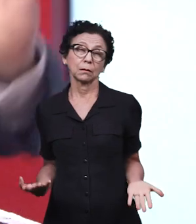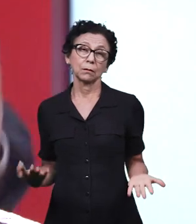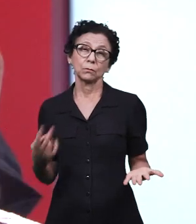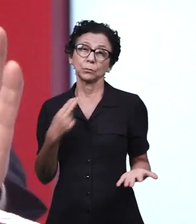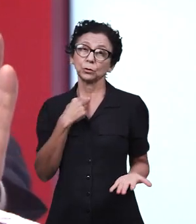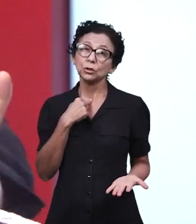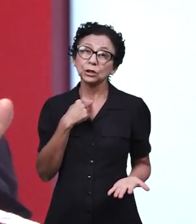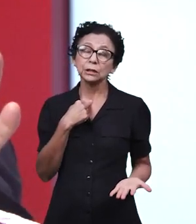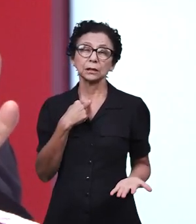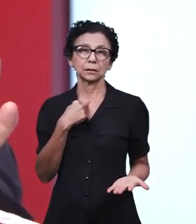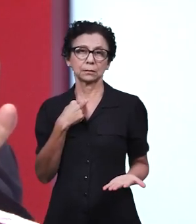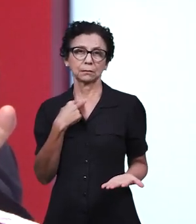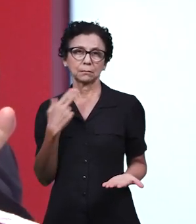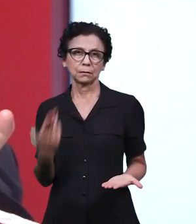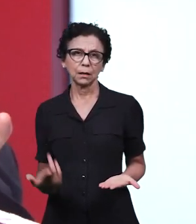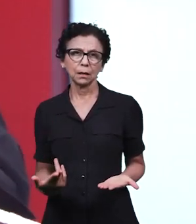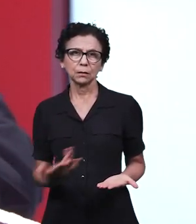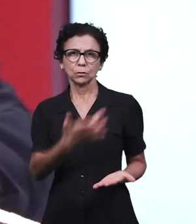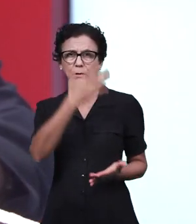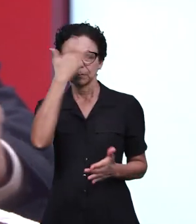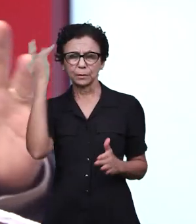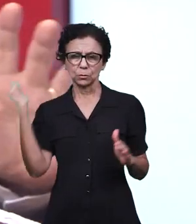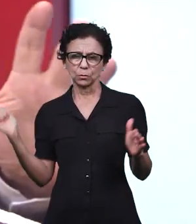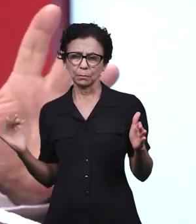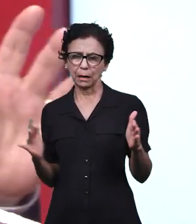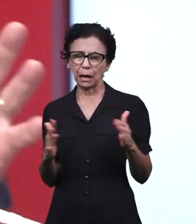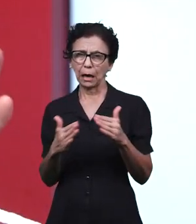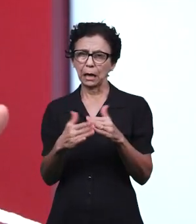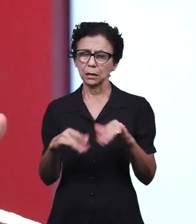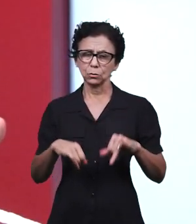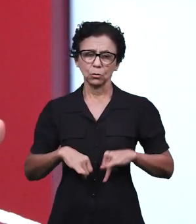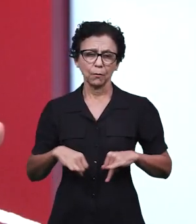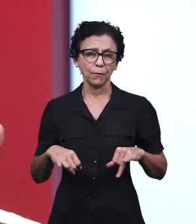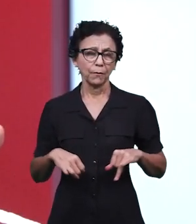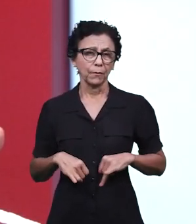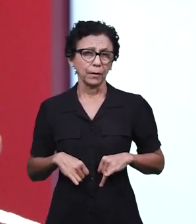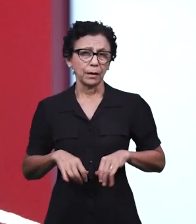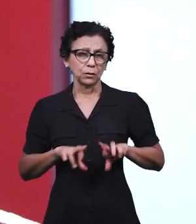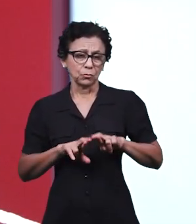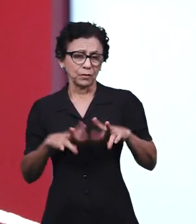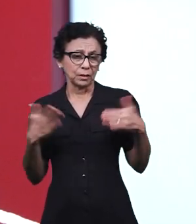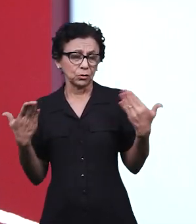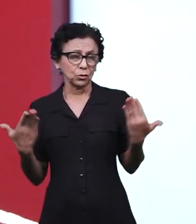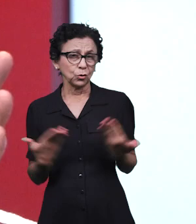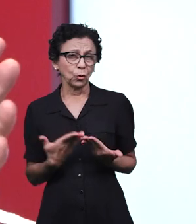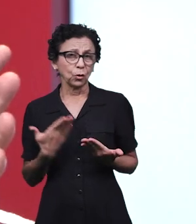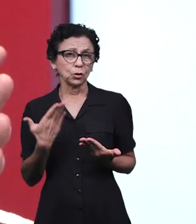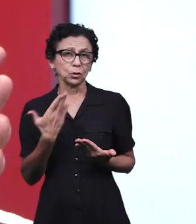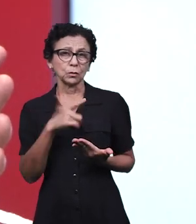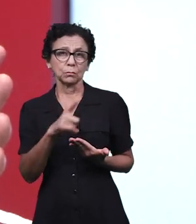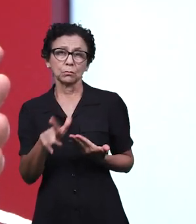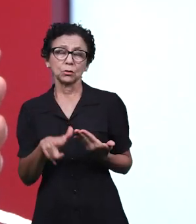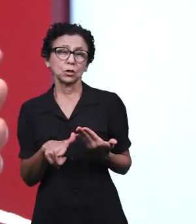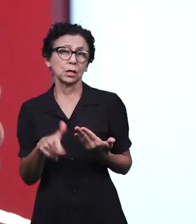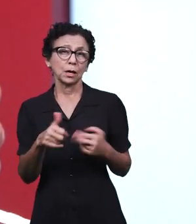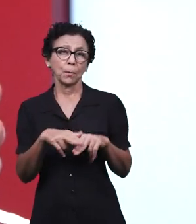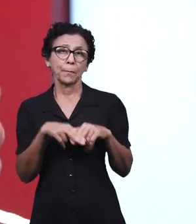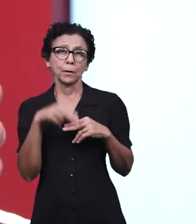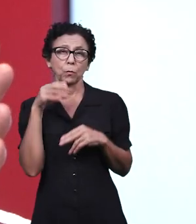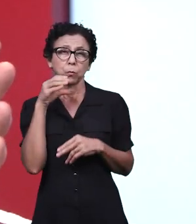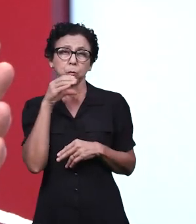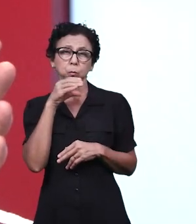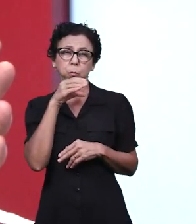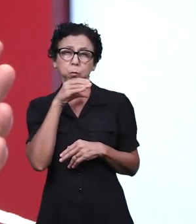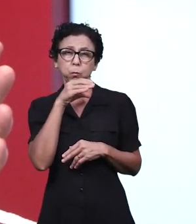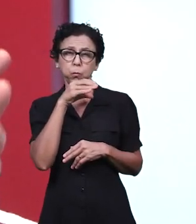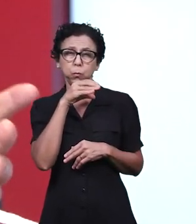invernar, passar o inverno, esse período do inverno, para as coisas ficarem favoráveis, em outro porto de